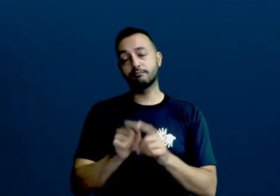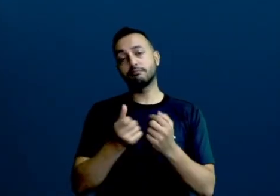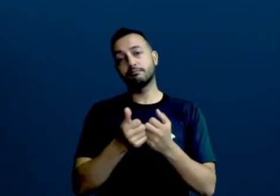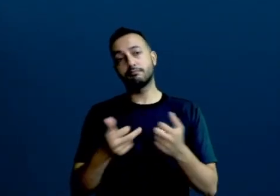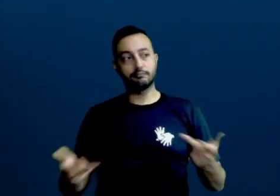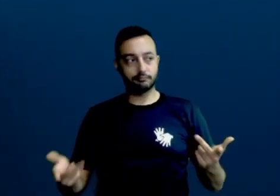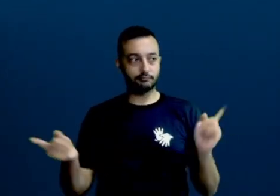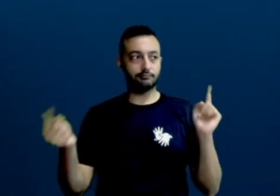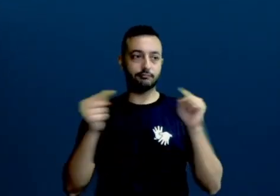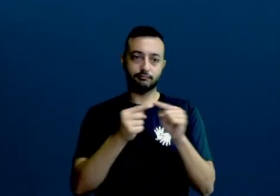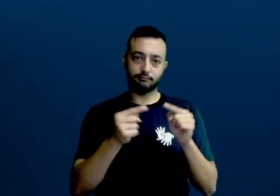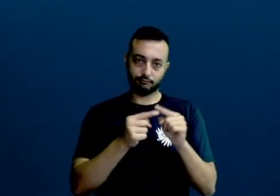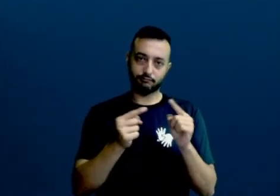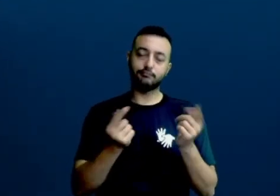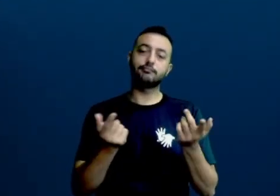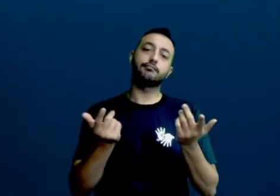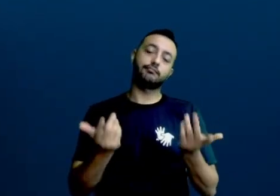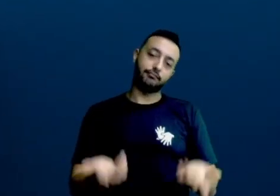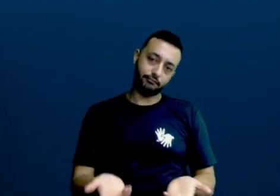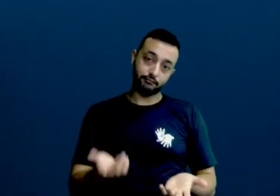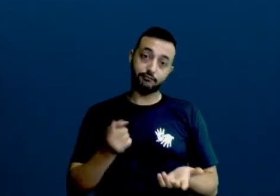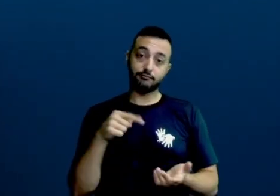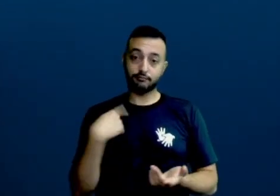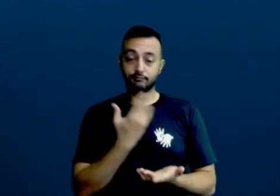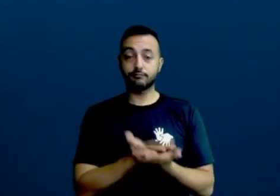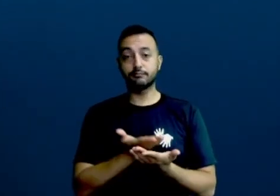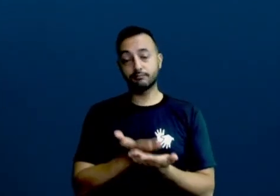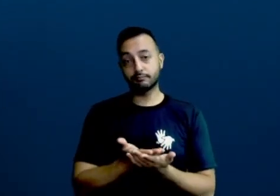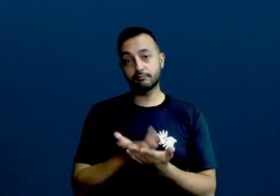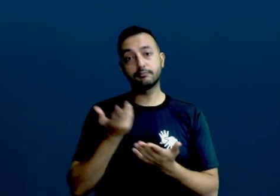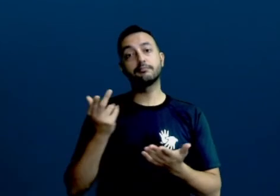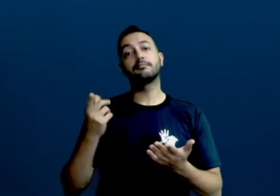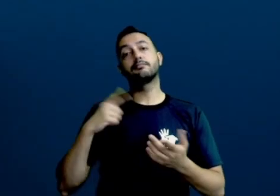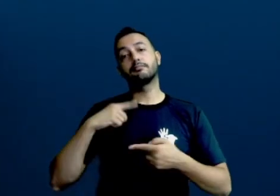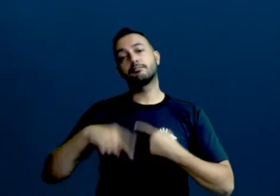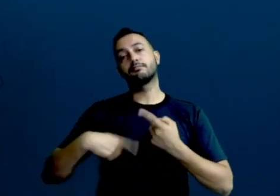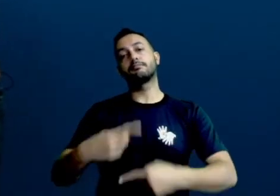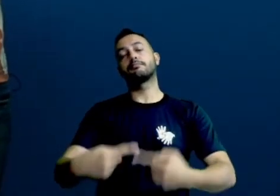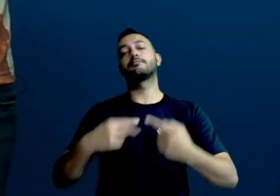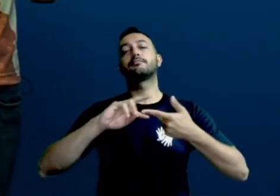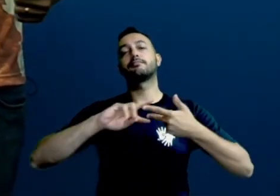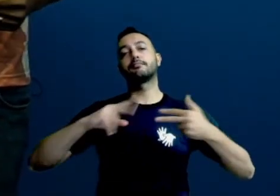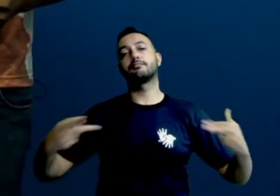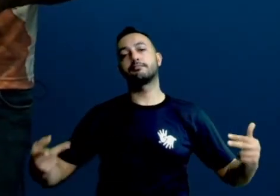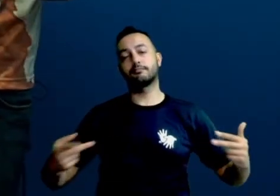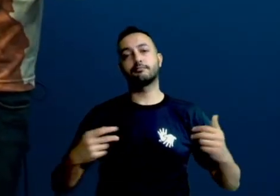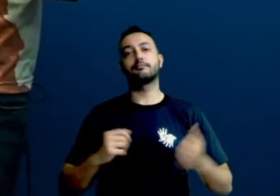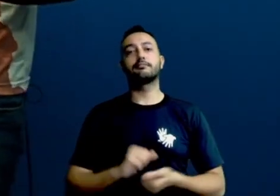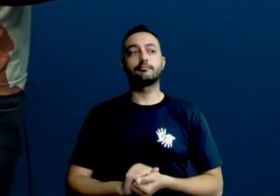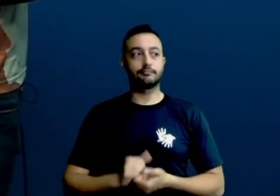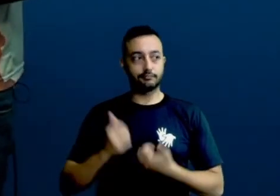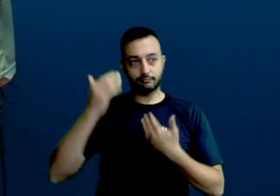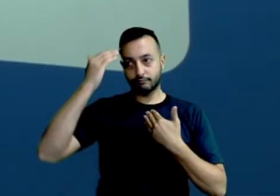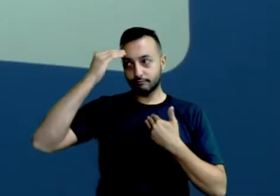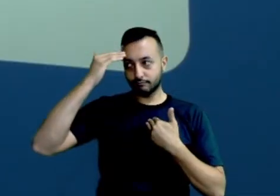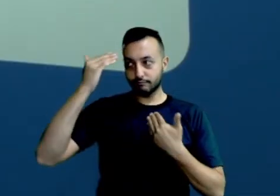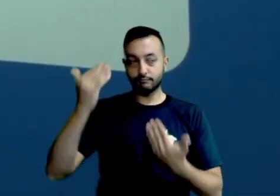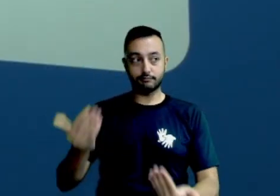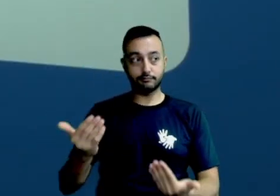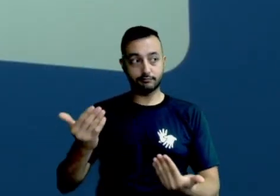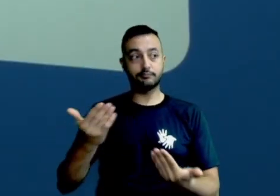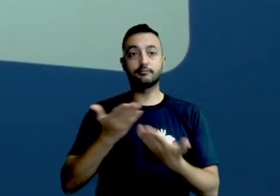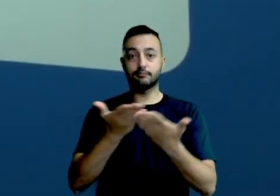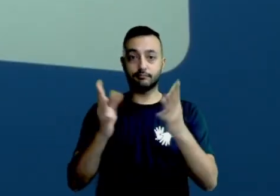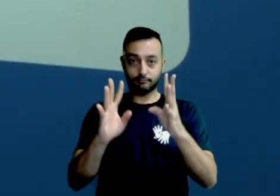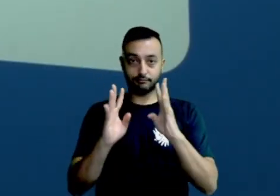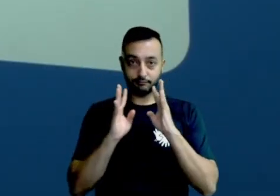questões pertinentes Associados a essa nossa aula sobre herança genética e padrões de hereditariedade Muito obrigado pela